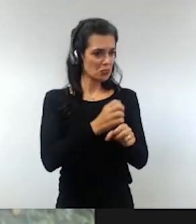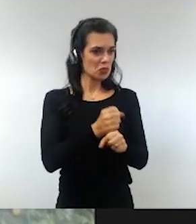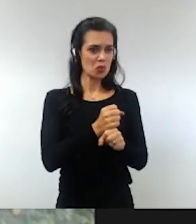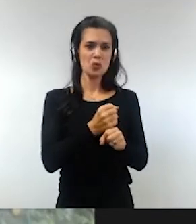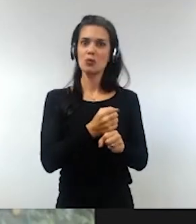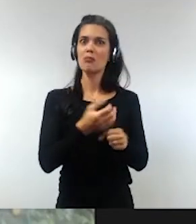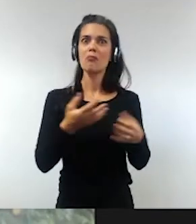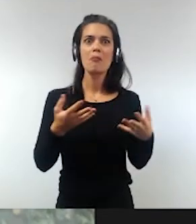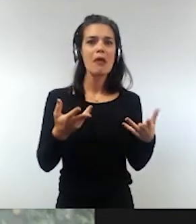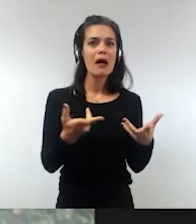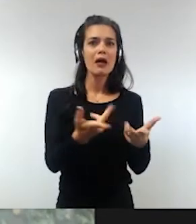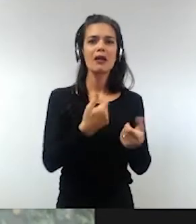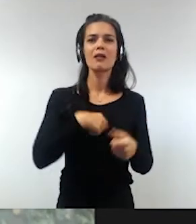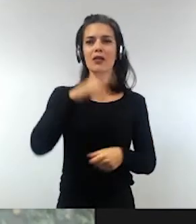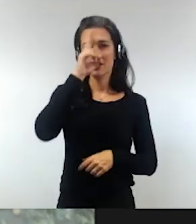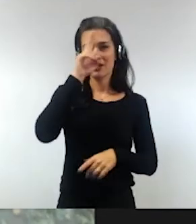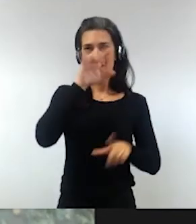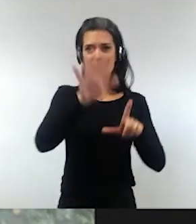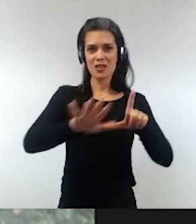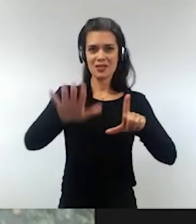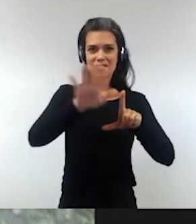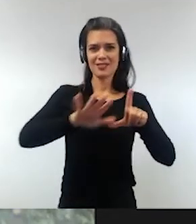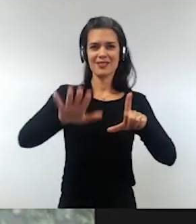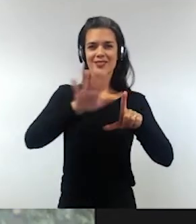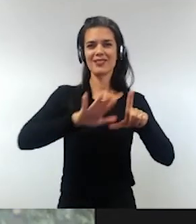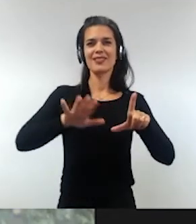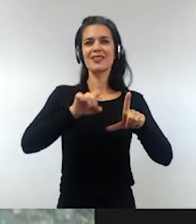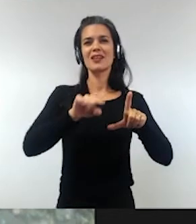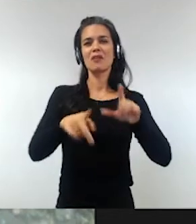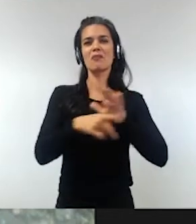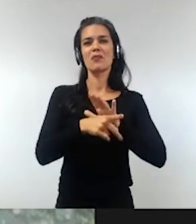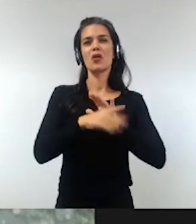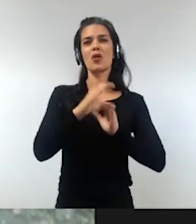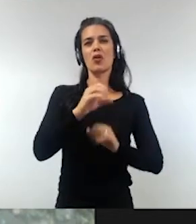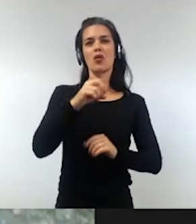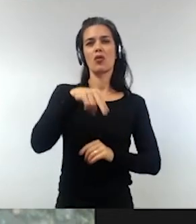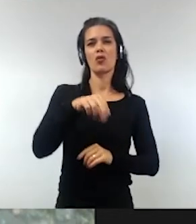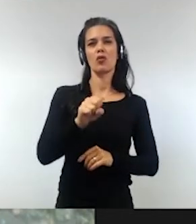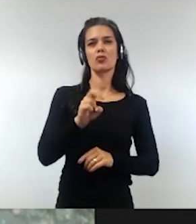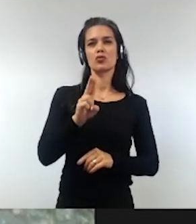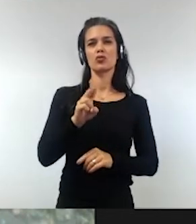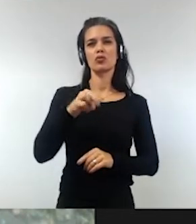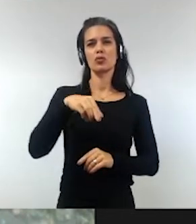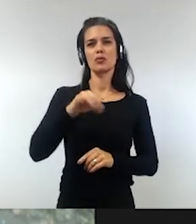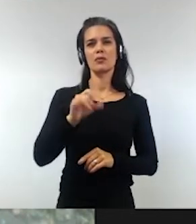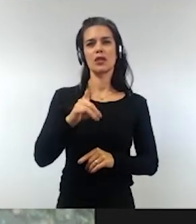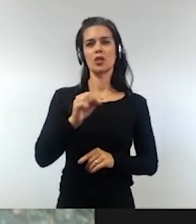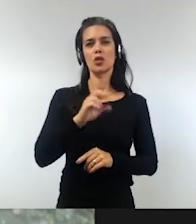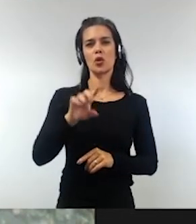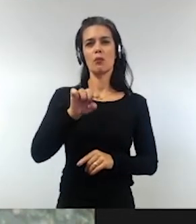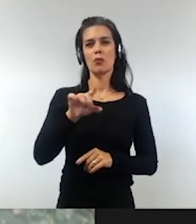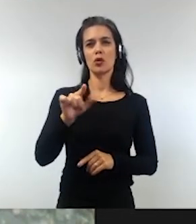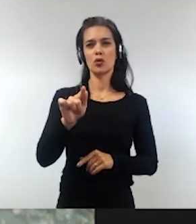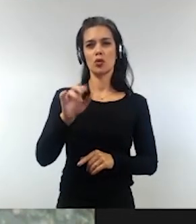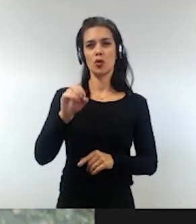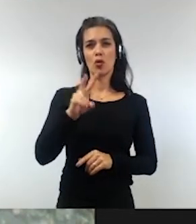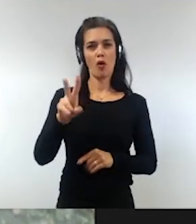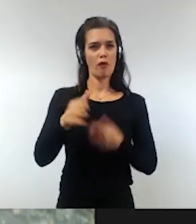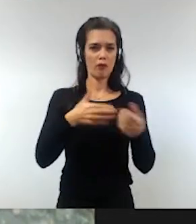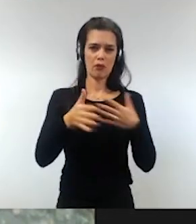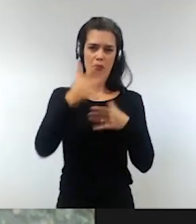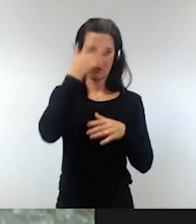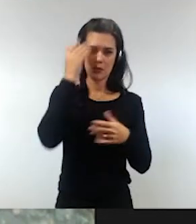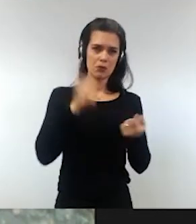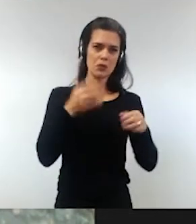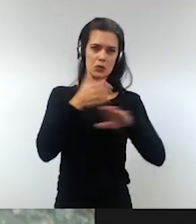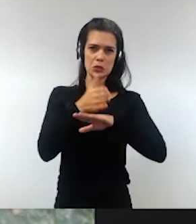lembrei aqui da plataforma consumidor.gov, né, uma plataforma também que está aí à disposição de todos os consumidores, que